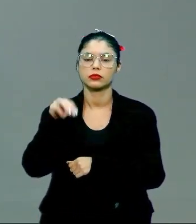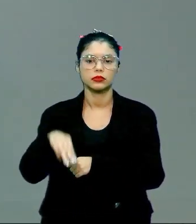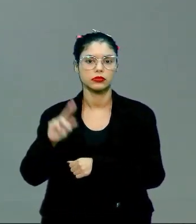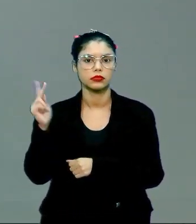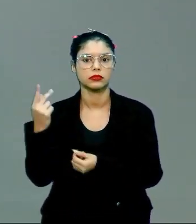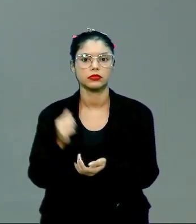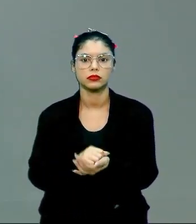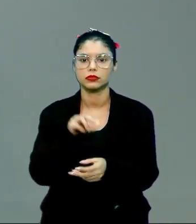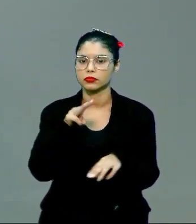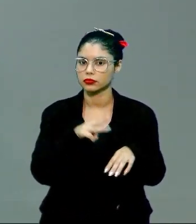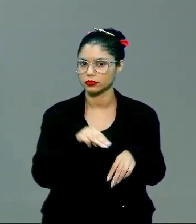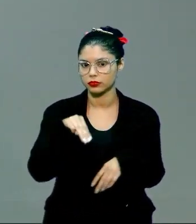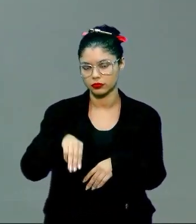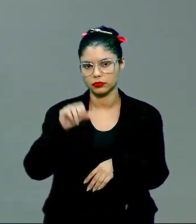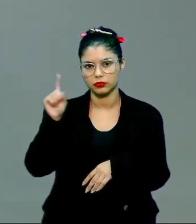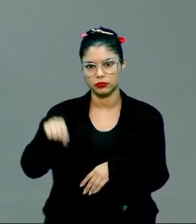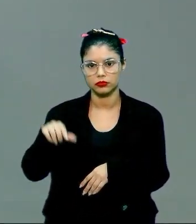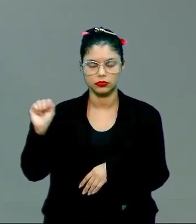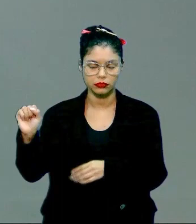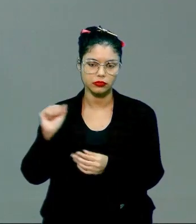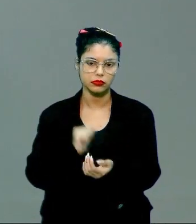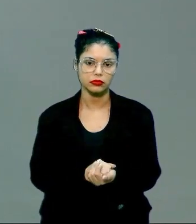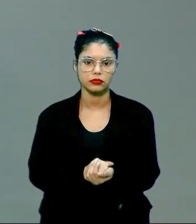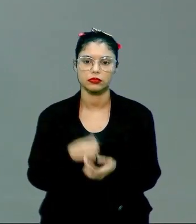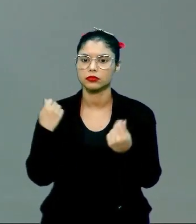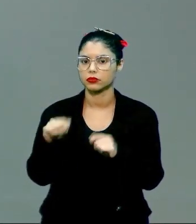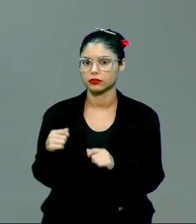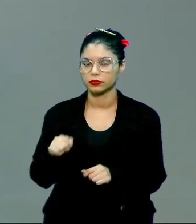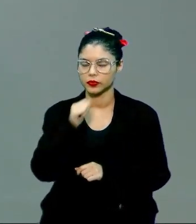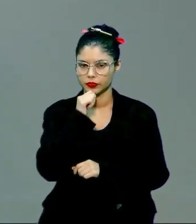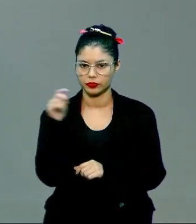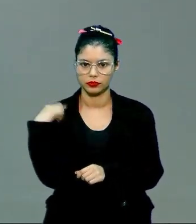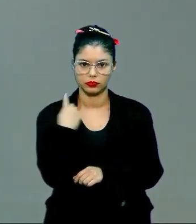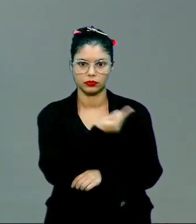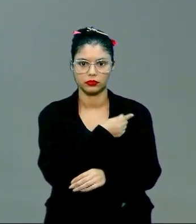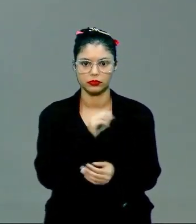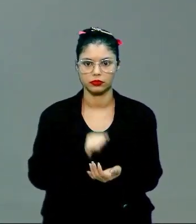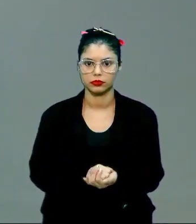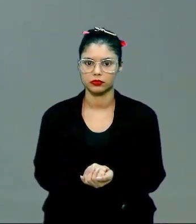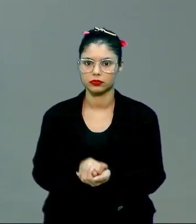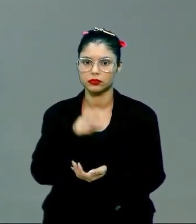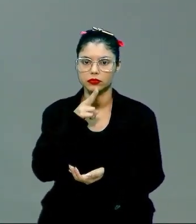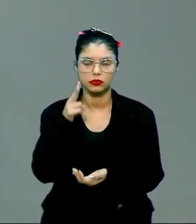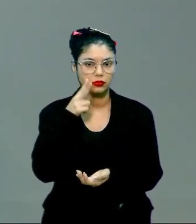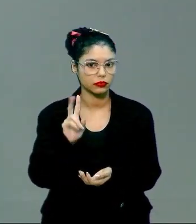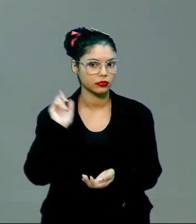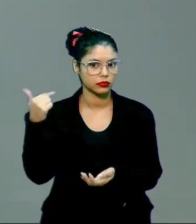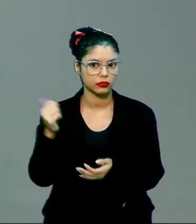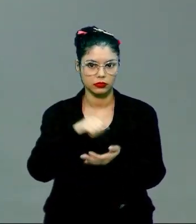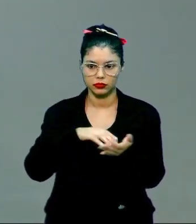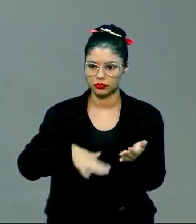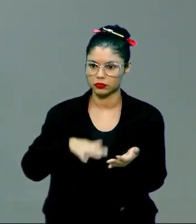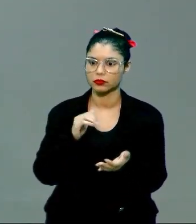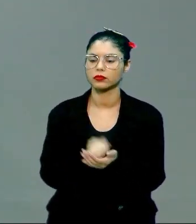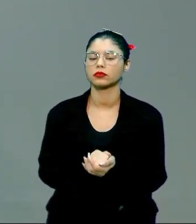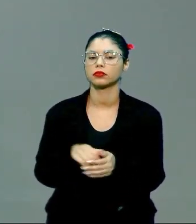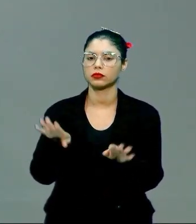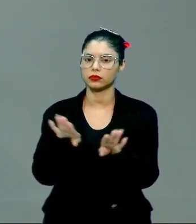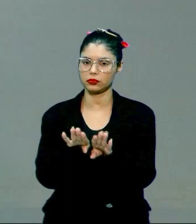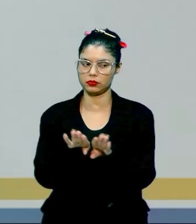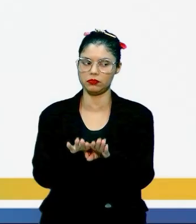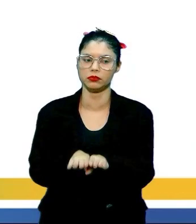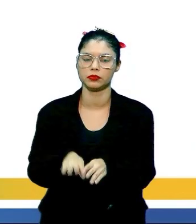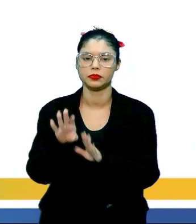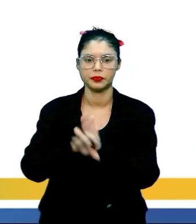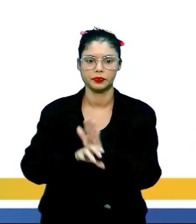por segundo. E isso é algo muito comum que deve ser realizado nos nossos cálculos. Vejamos agora uma outra questão que trata a respeito